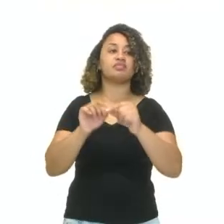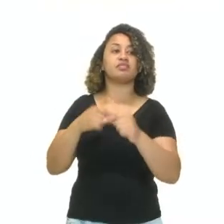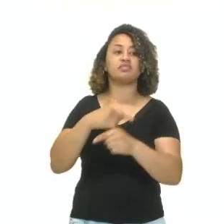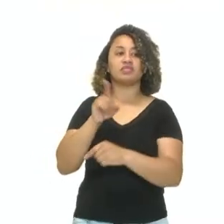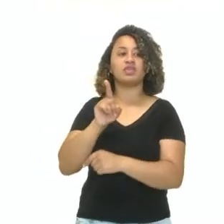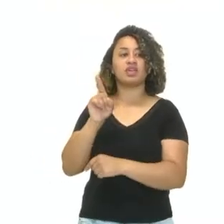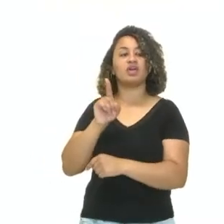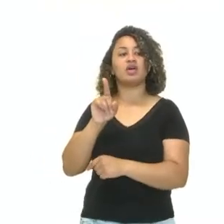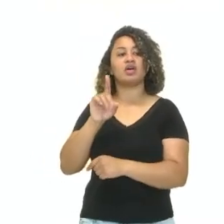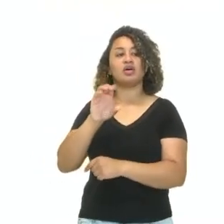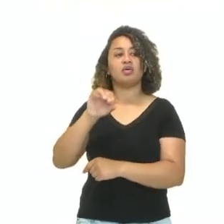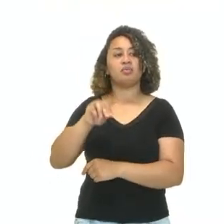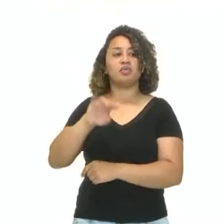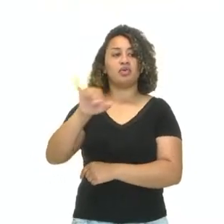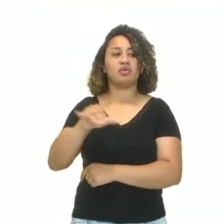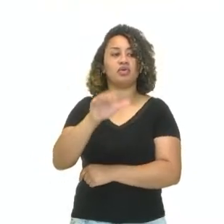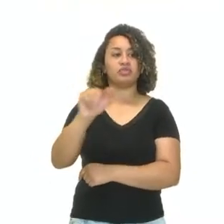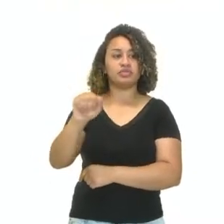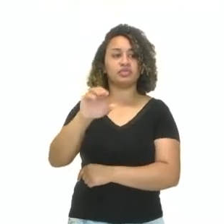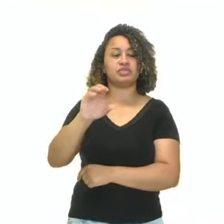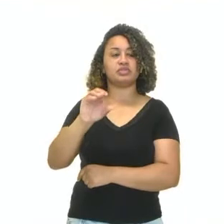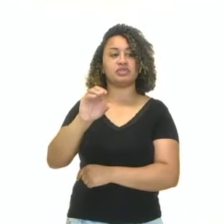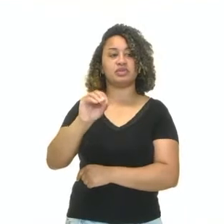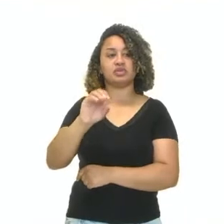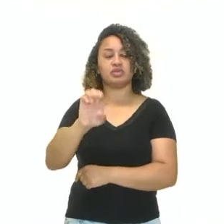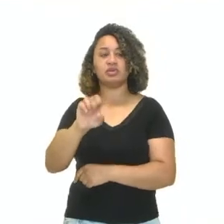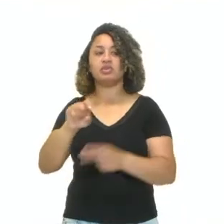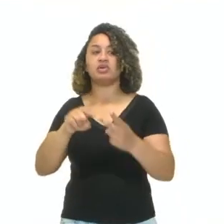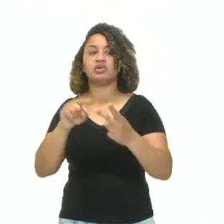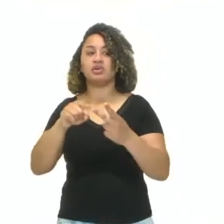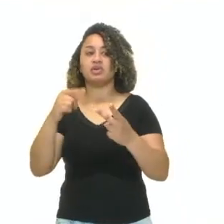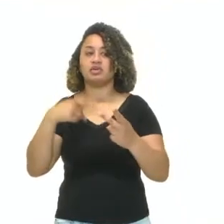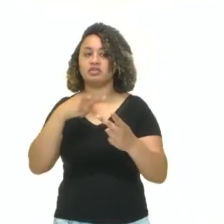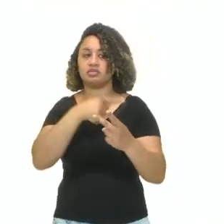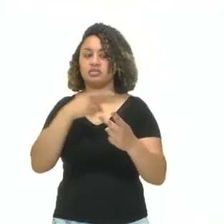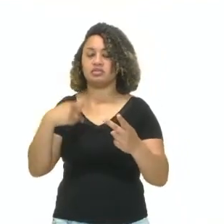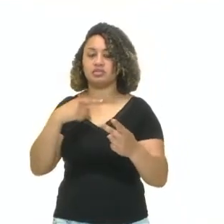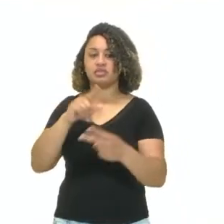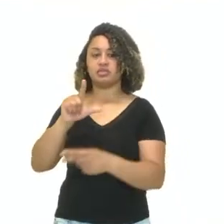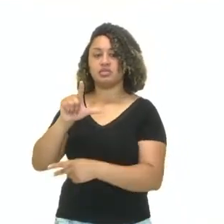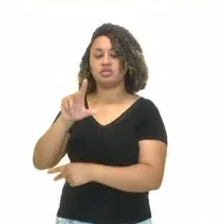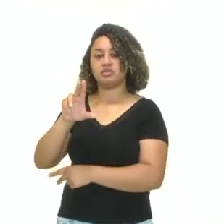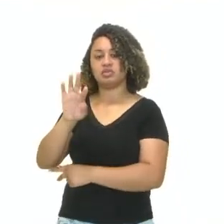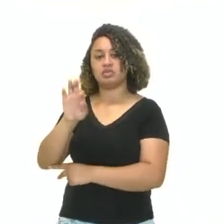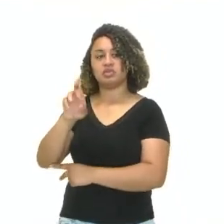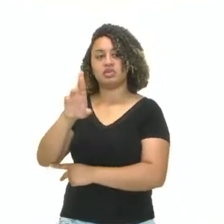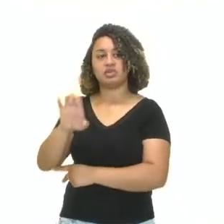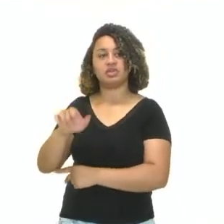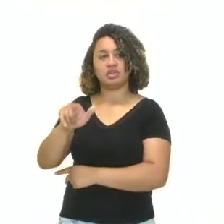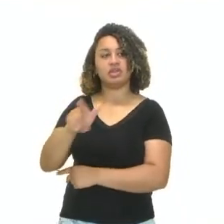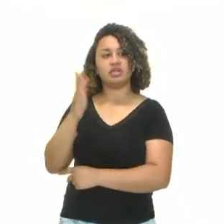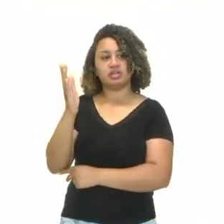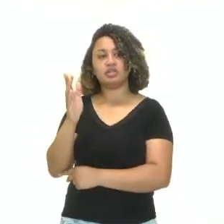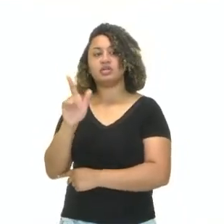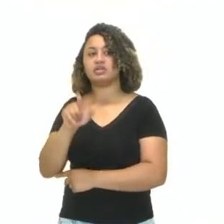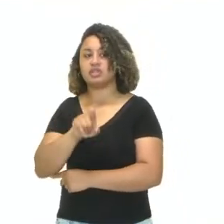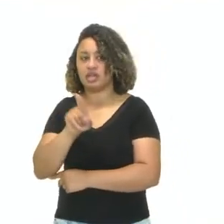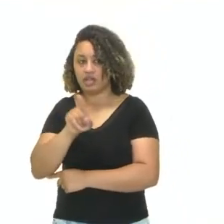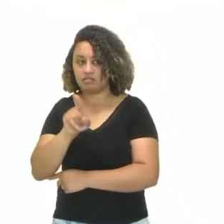Zen budismo brasileiro, e uma pastora luterana especial que eu trouxe para a nossa aula, que é a Luz